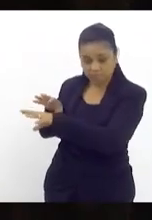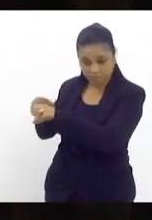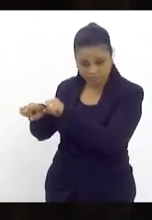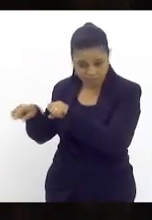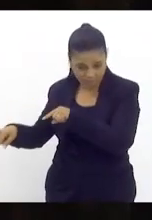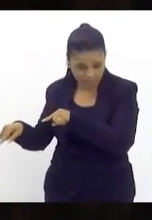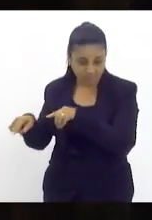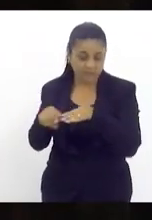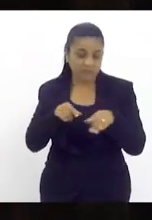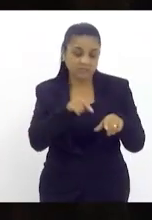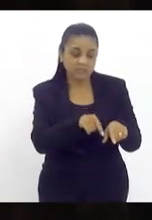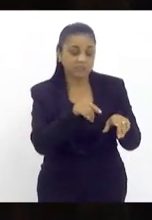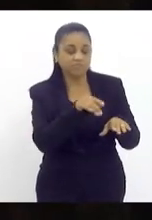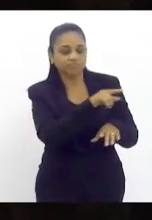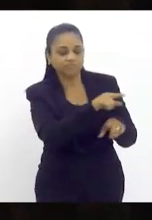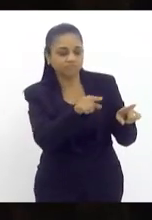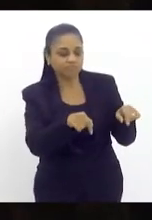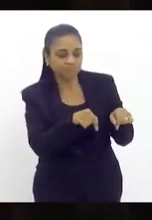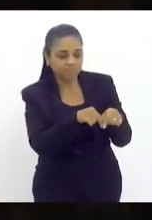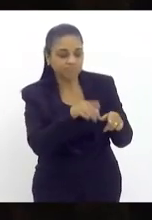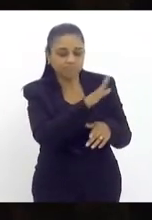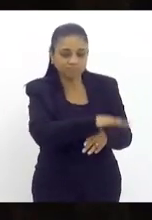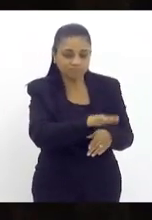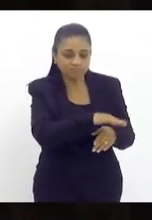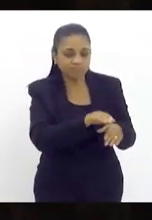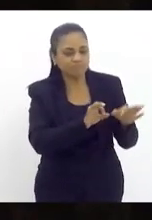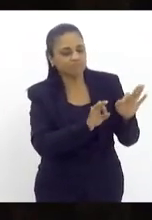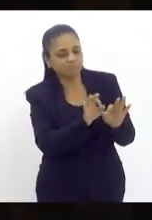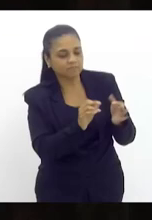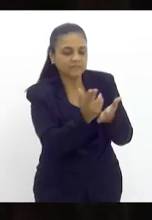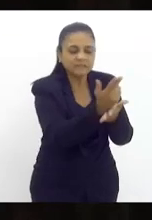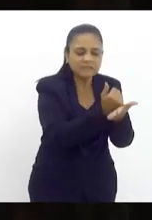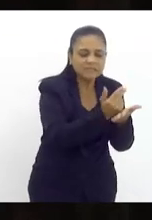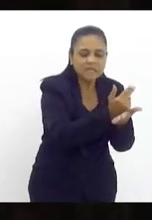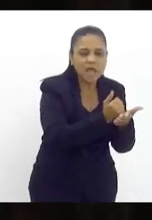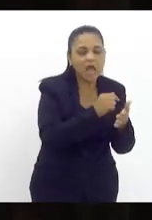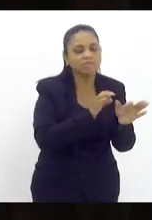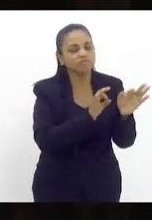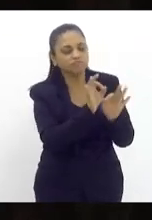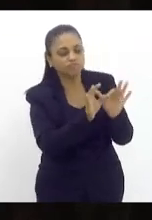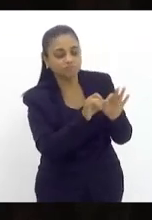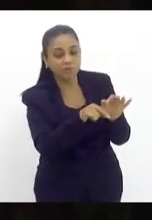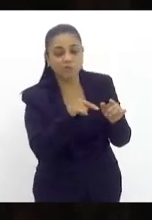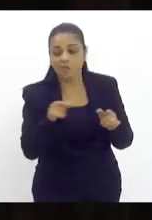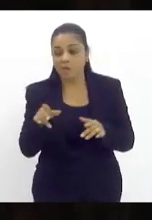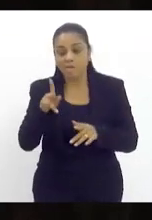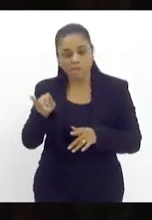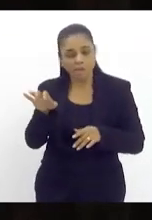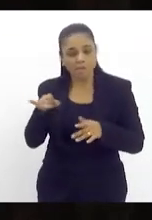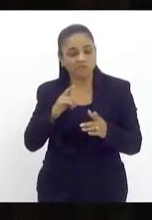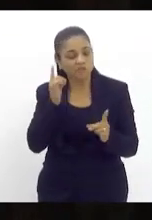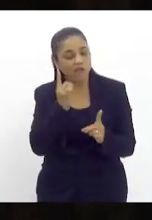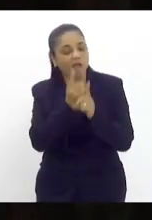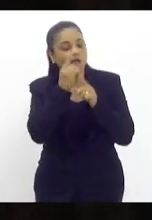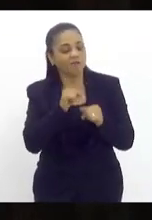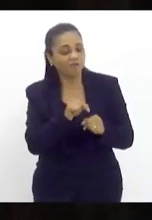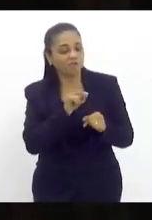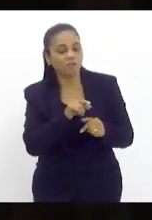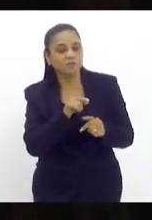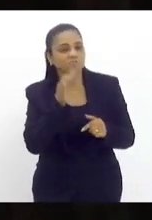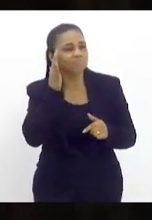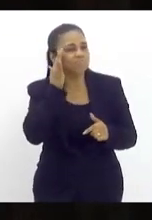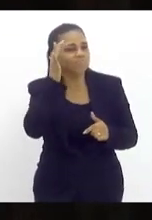ou explicavam o seu projeto. E os pais tinham que adivinhar depois. Os pais não sabiam. Era difícil o pai